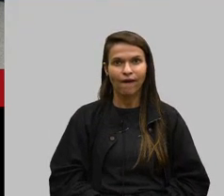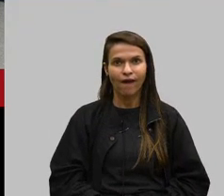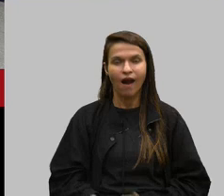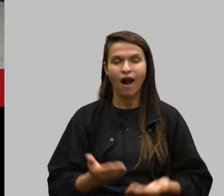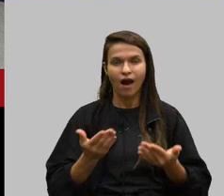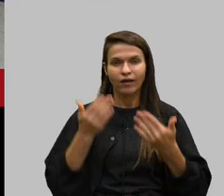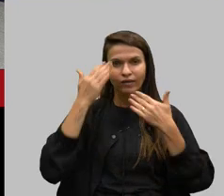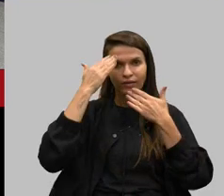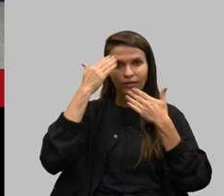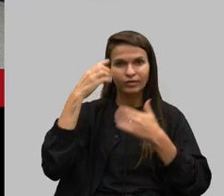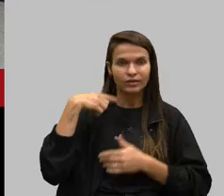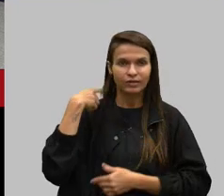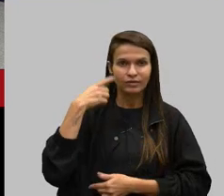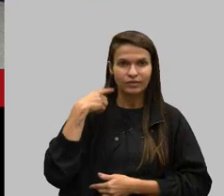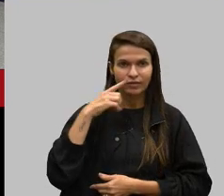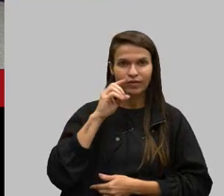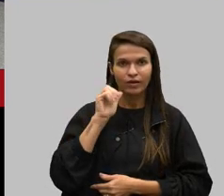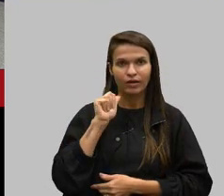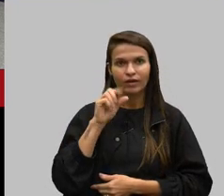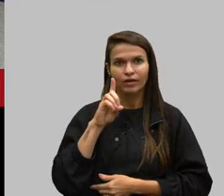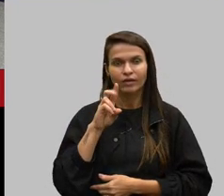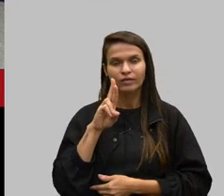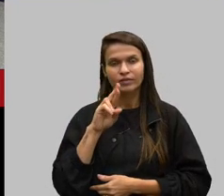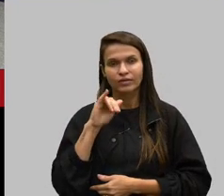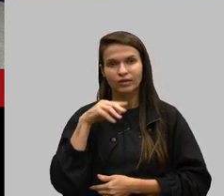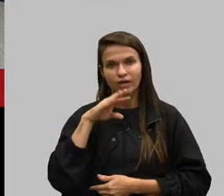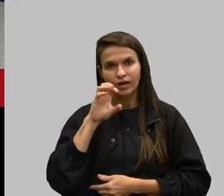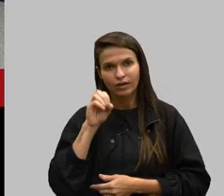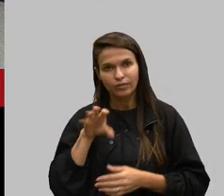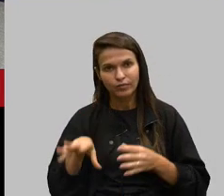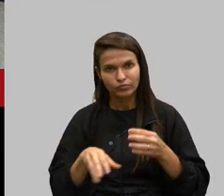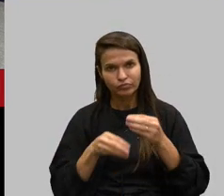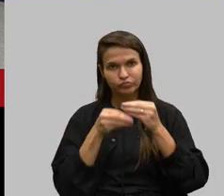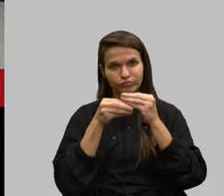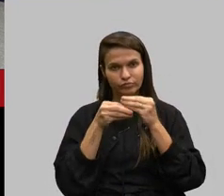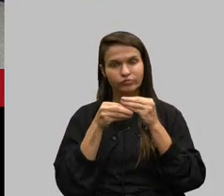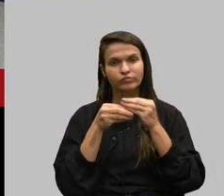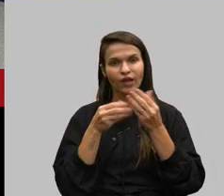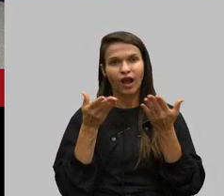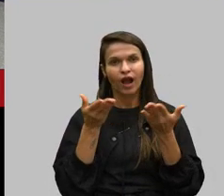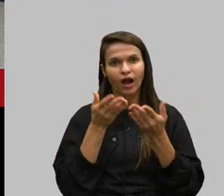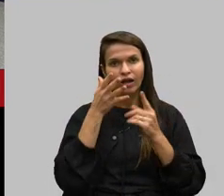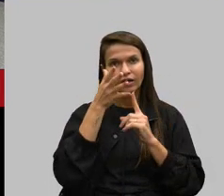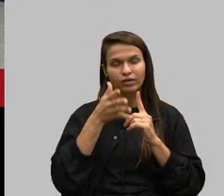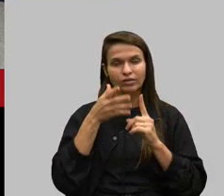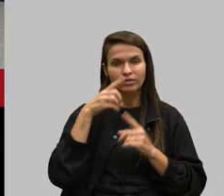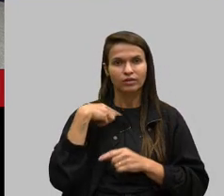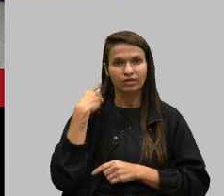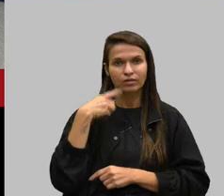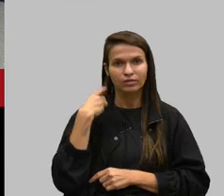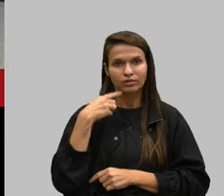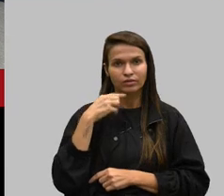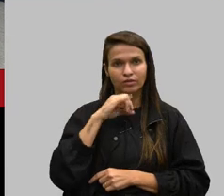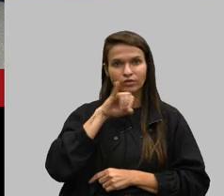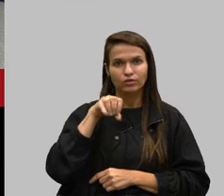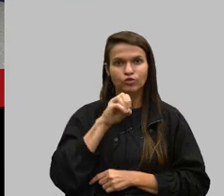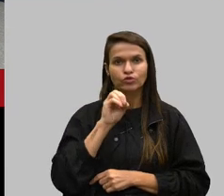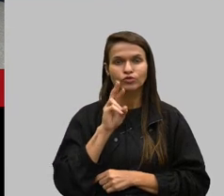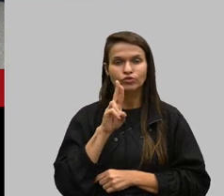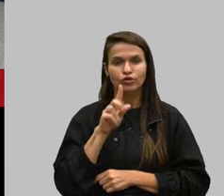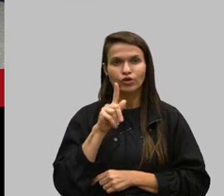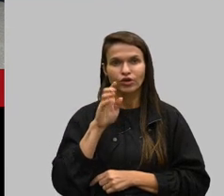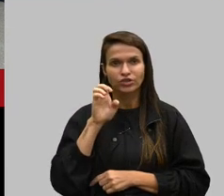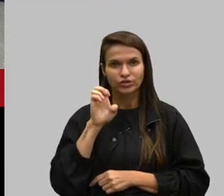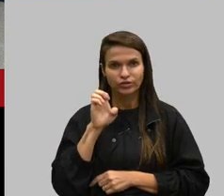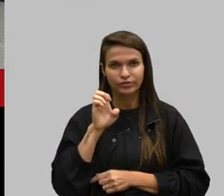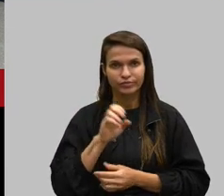o deputado Adriano Alvarenga pelas considerações com a palavra o deputado Dr Jorge ali